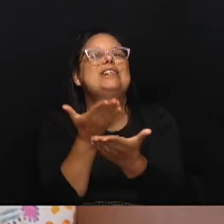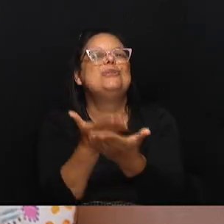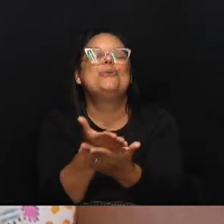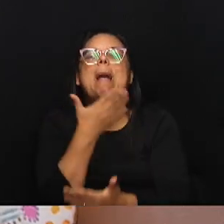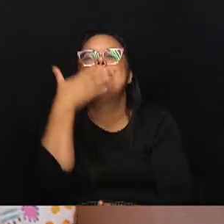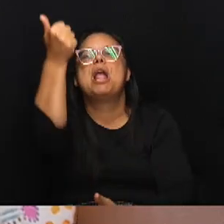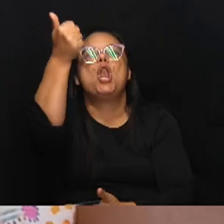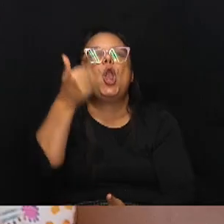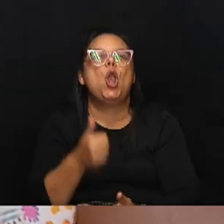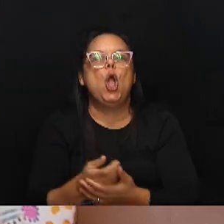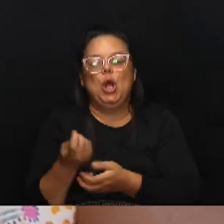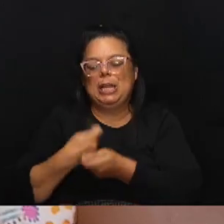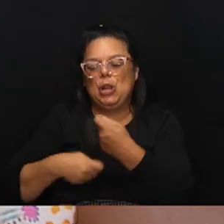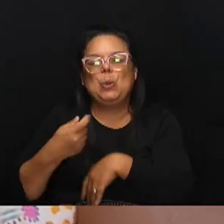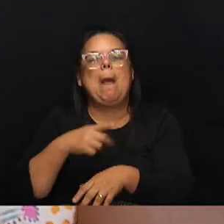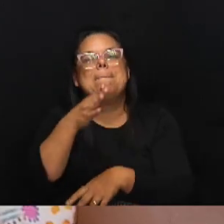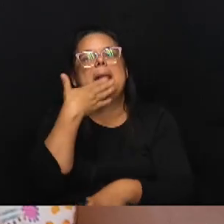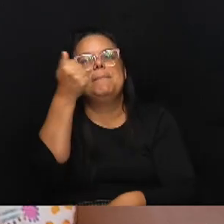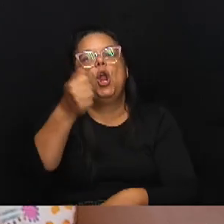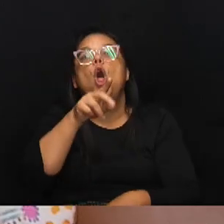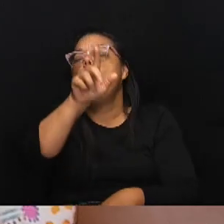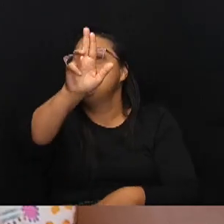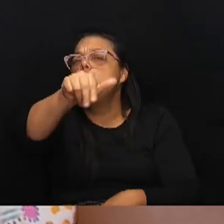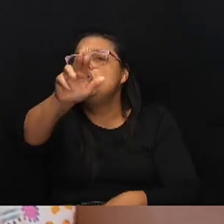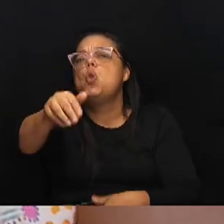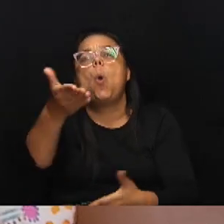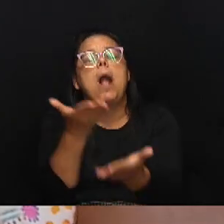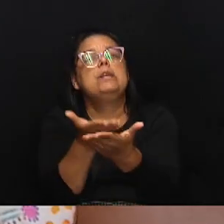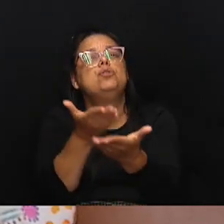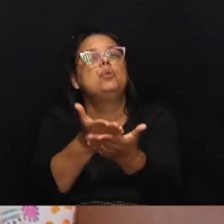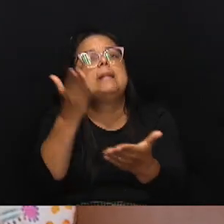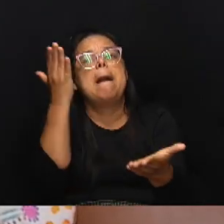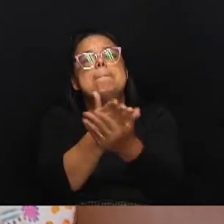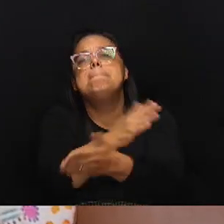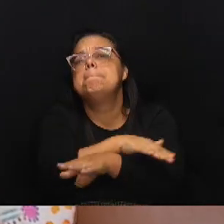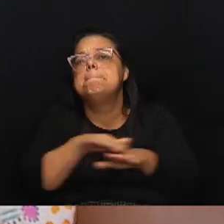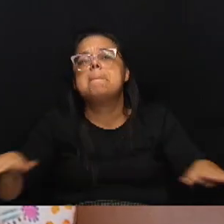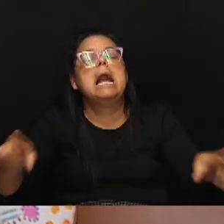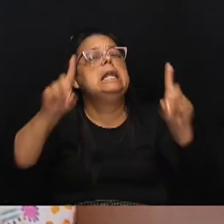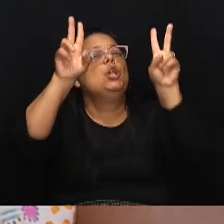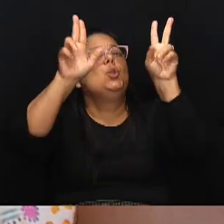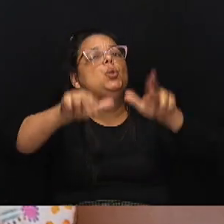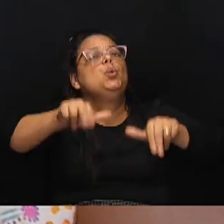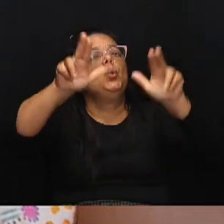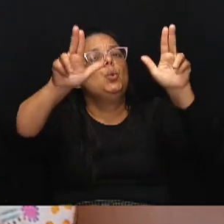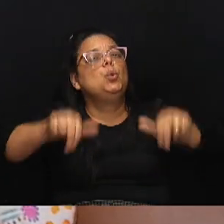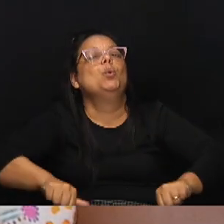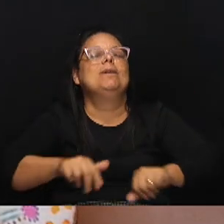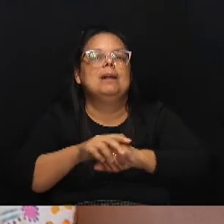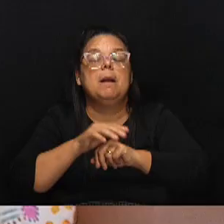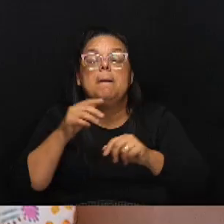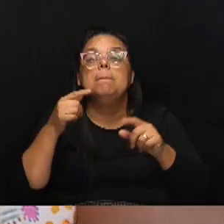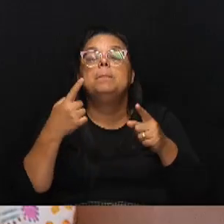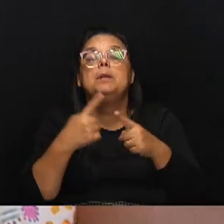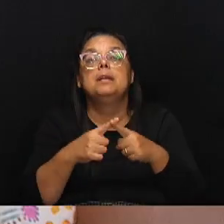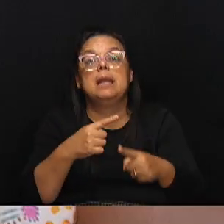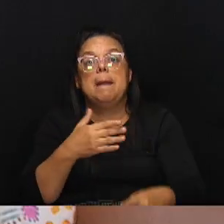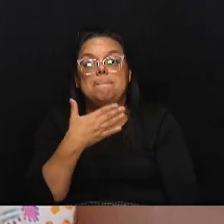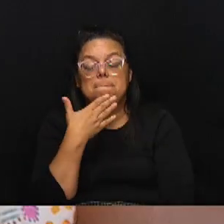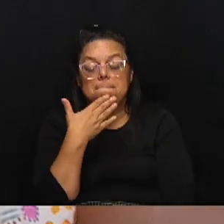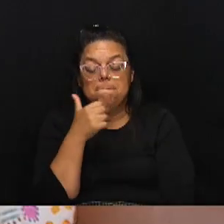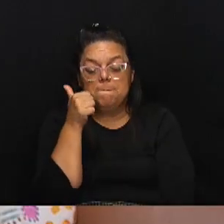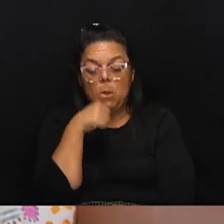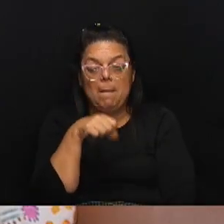você fica economicamente. Nunca pare de estudar. Eu sempre digo, quando eu termino essas conversas, que a melhor arma para uma